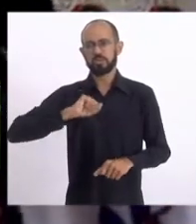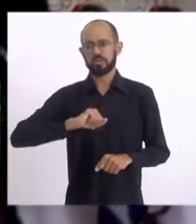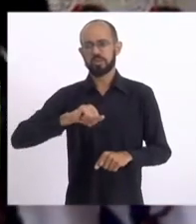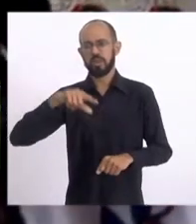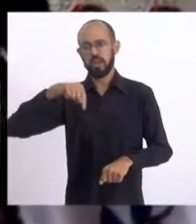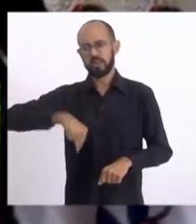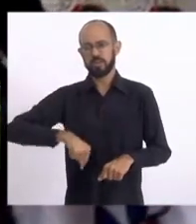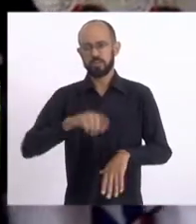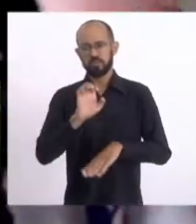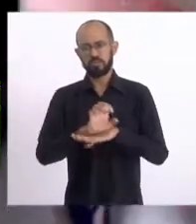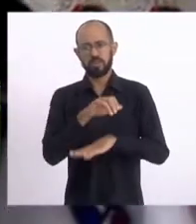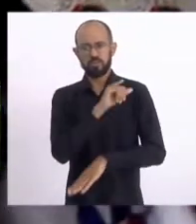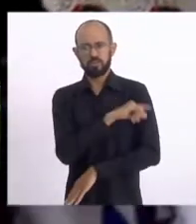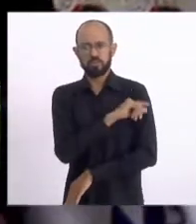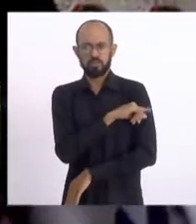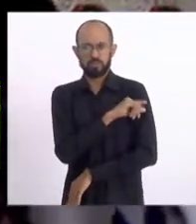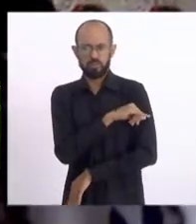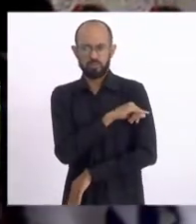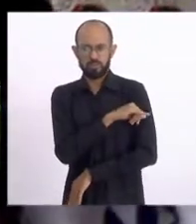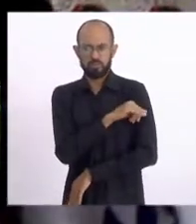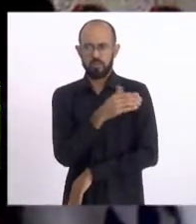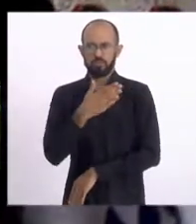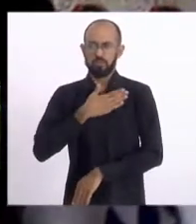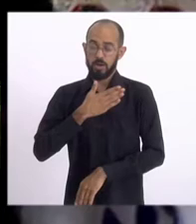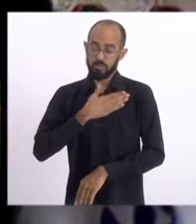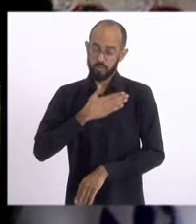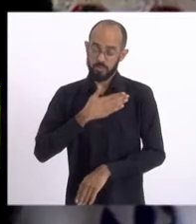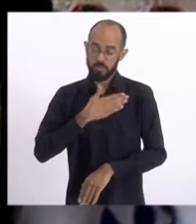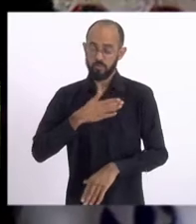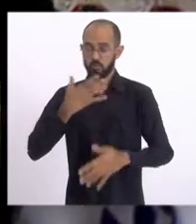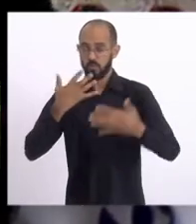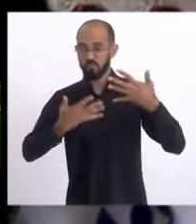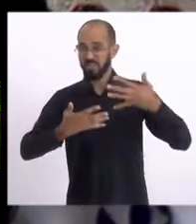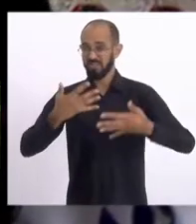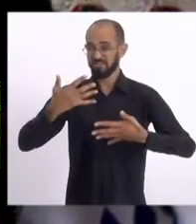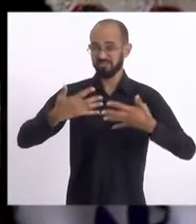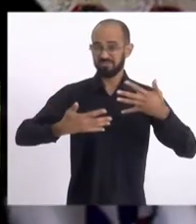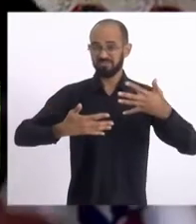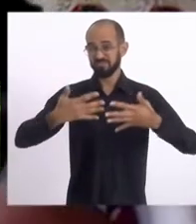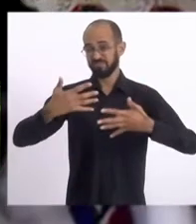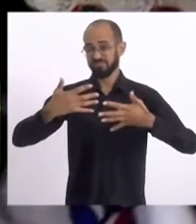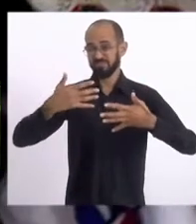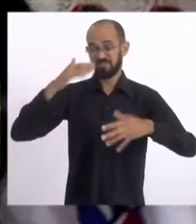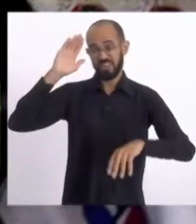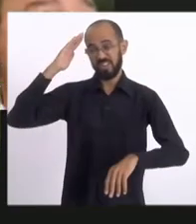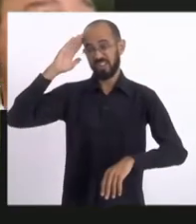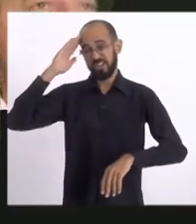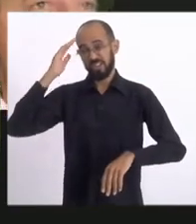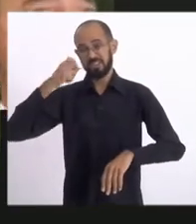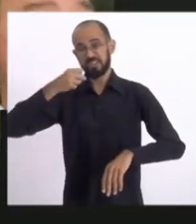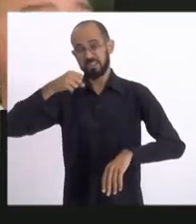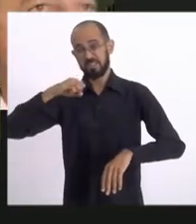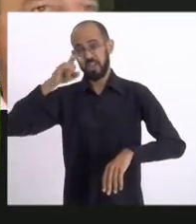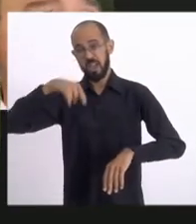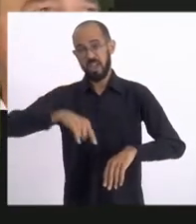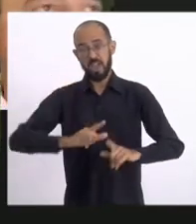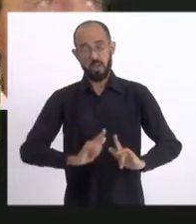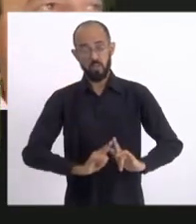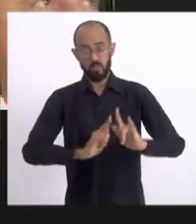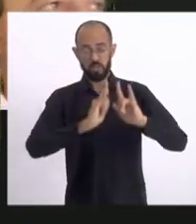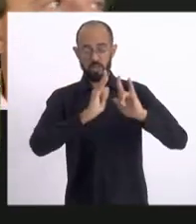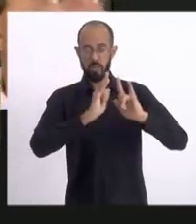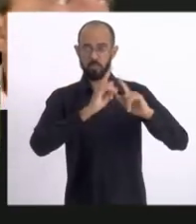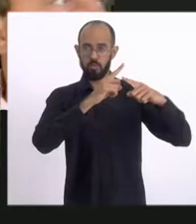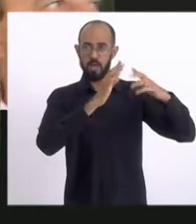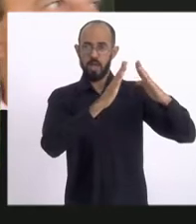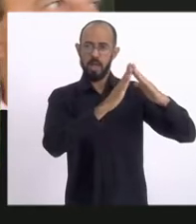aqui no estado do Rio de Janeiro. Então, ficou para mim um pouco nebuloso o entendimento, se é o templo, né,